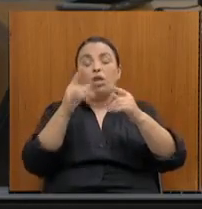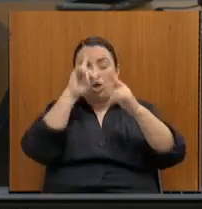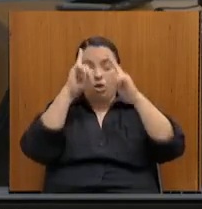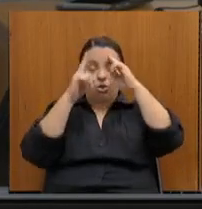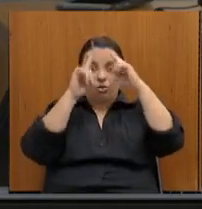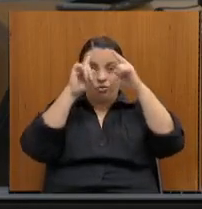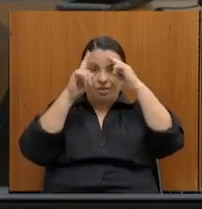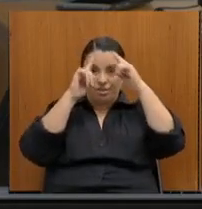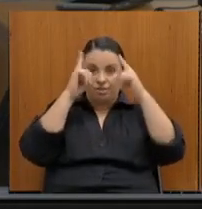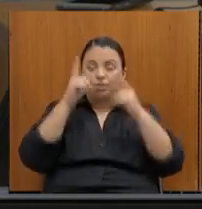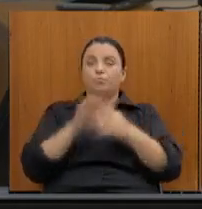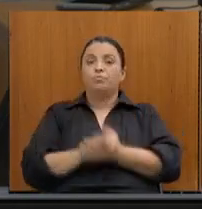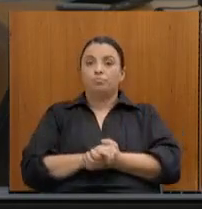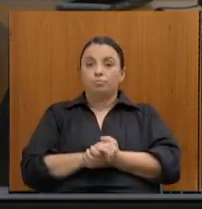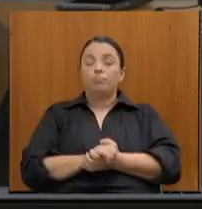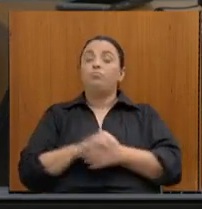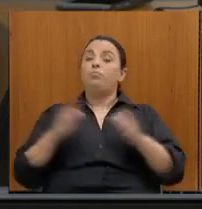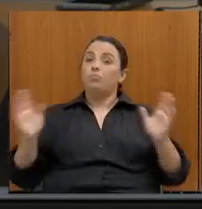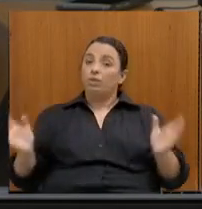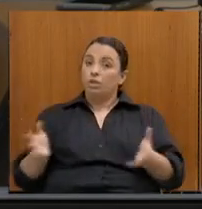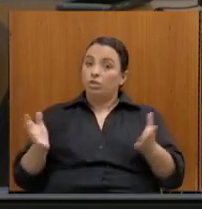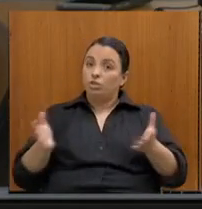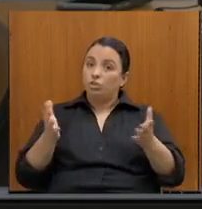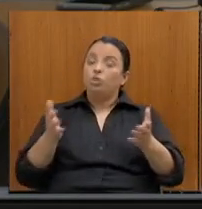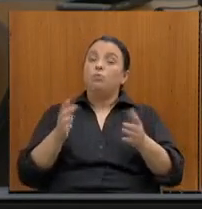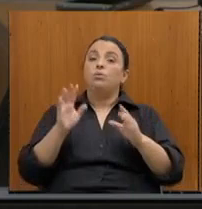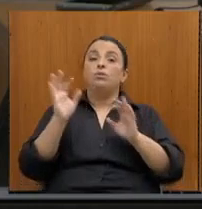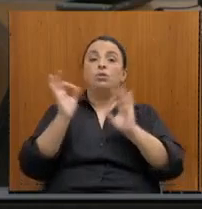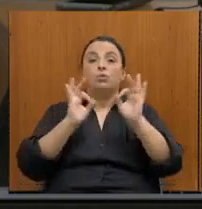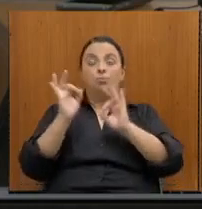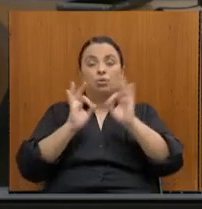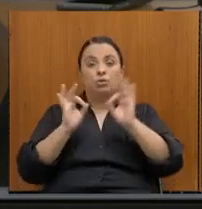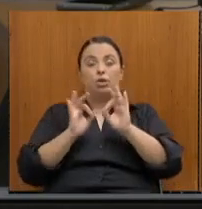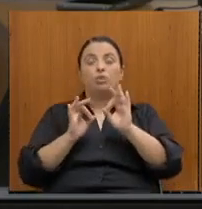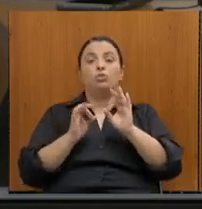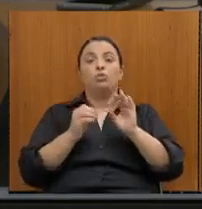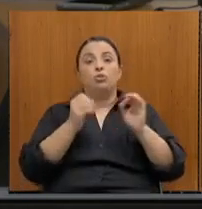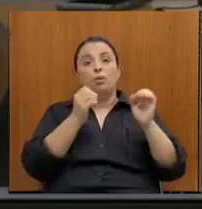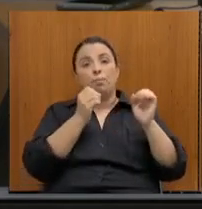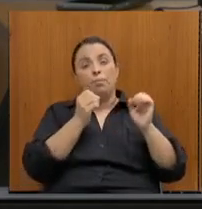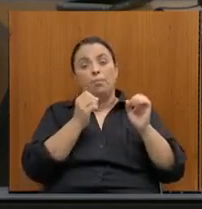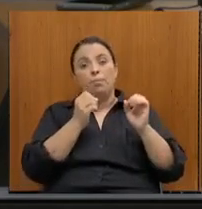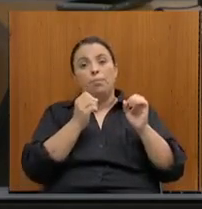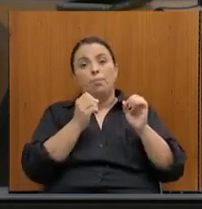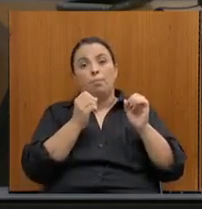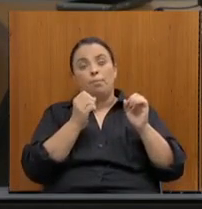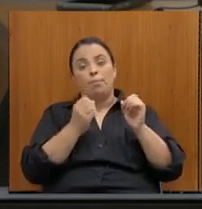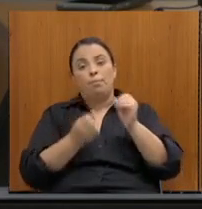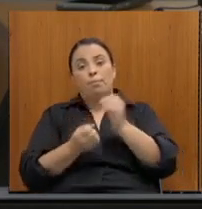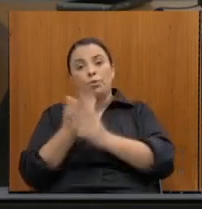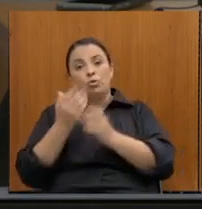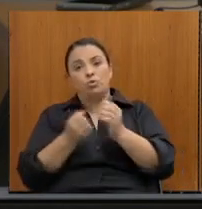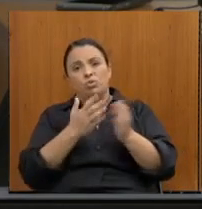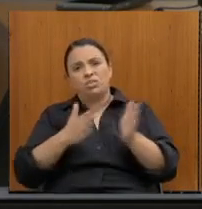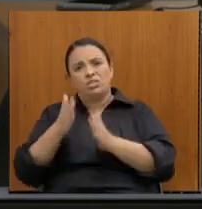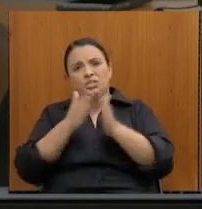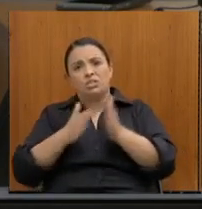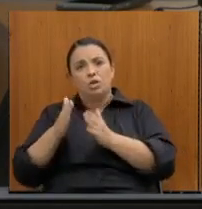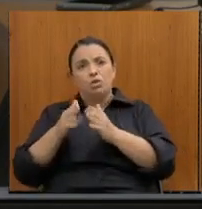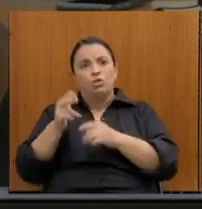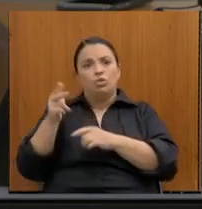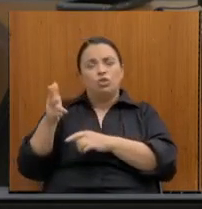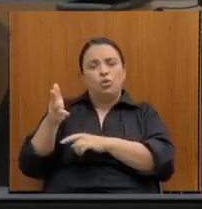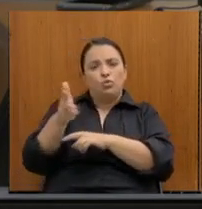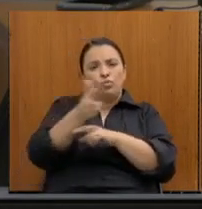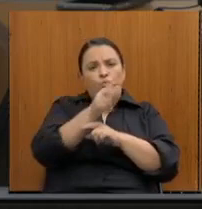inovação estímulo aos projetos de produção de fertilizantes nitrogenados com